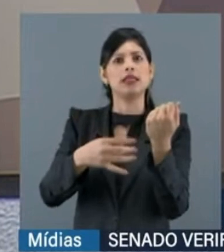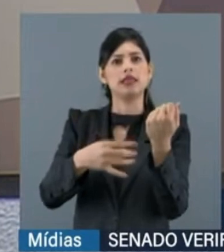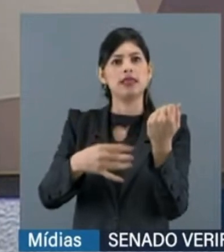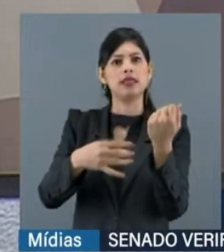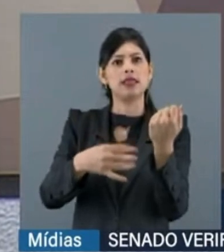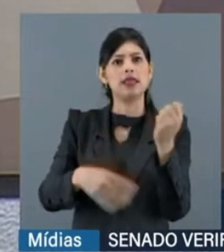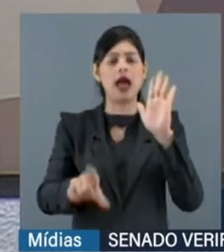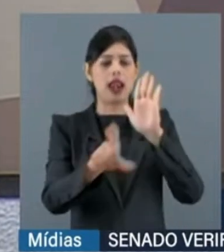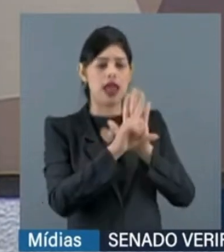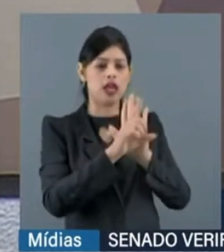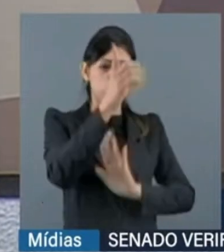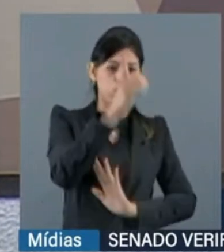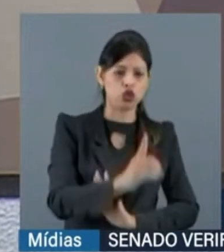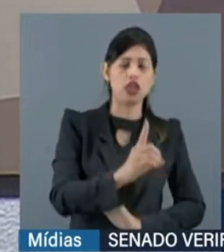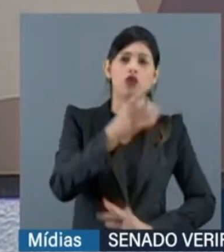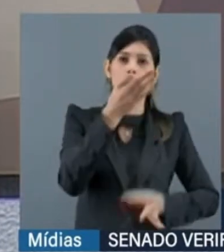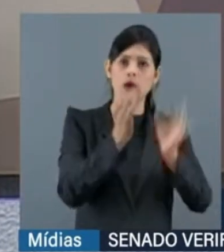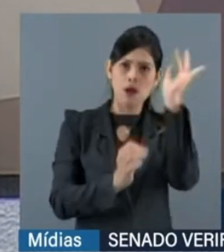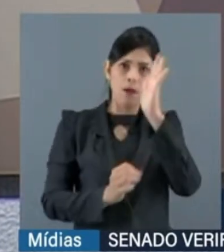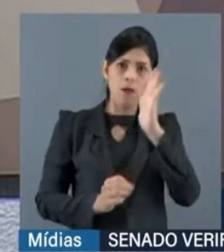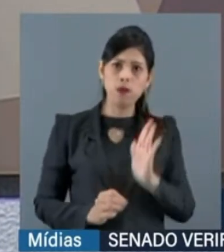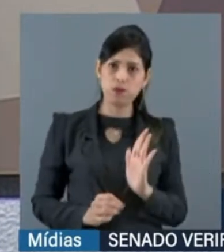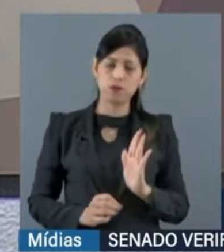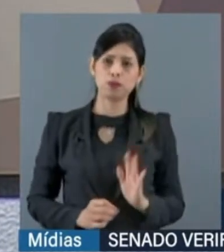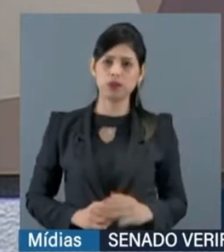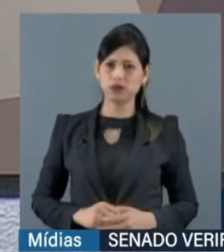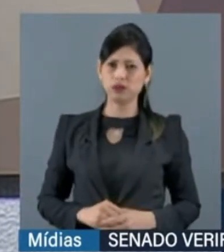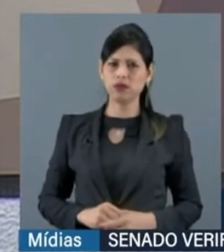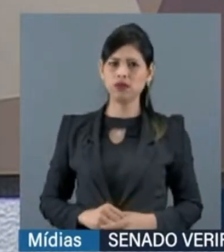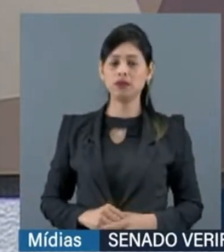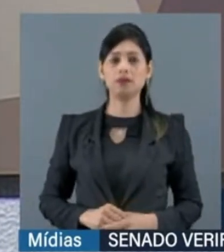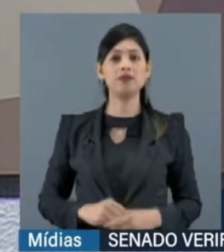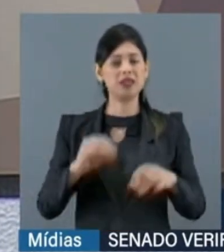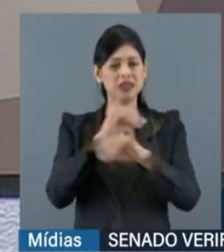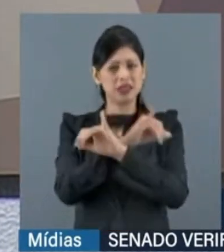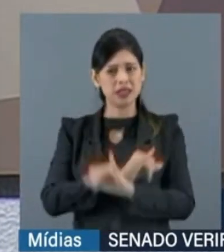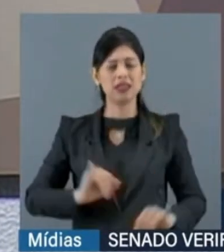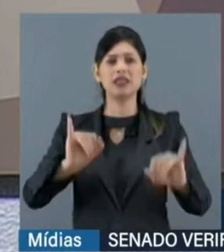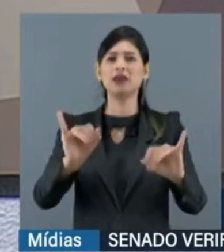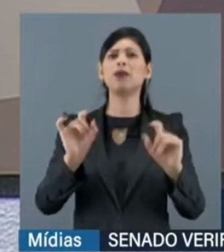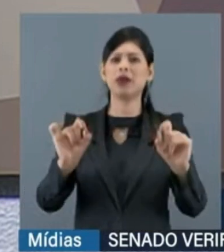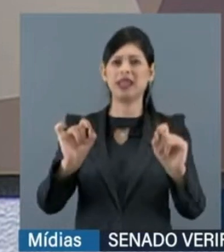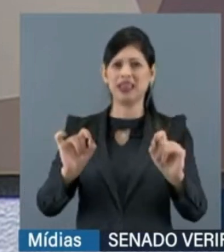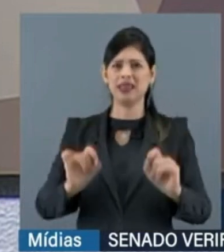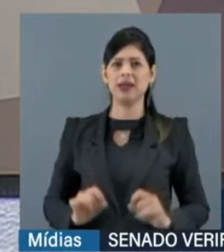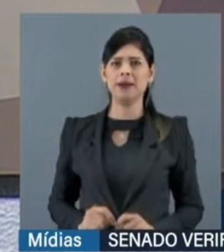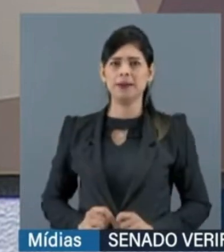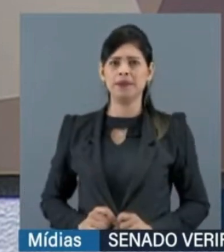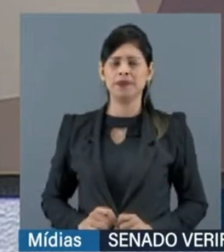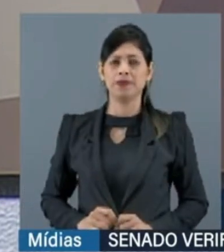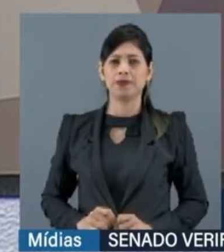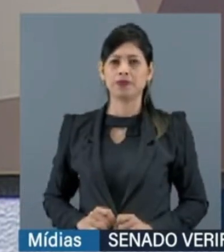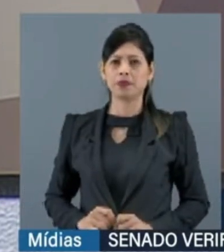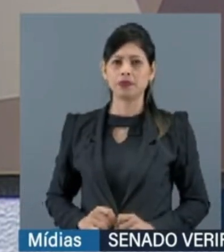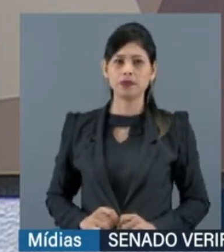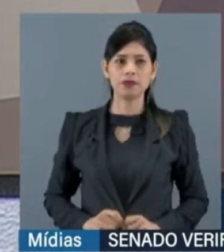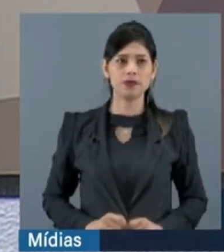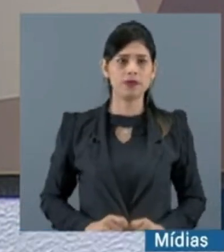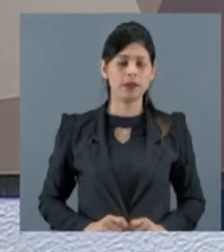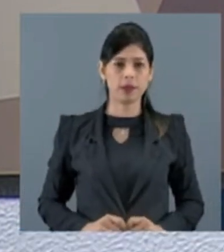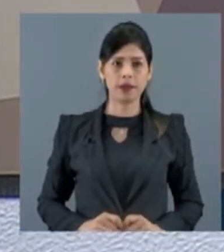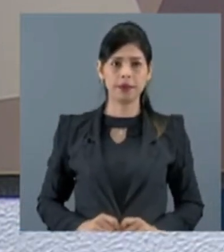às Normas do Direito Brasileiro. Finalizo, senhor presidente, dizendo que eu tenho